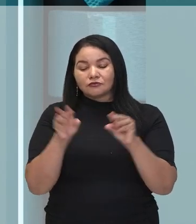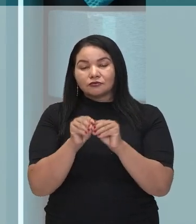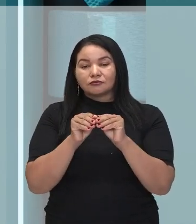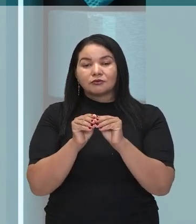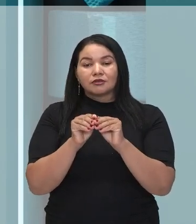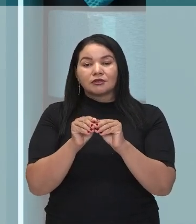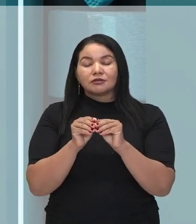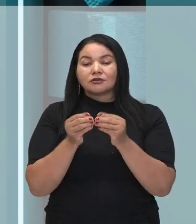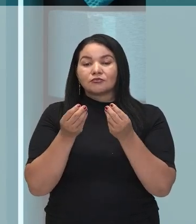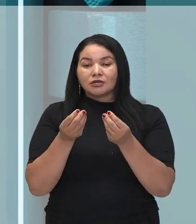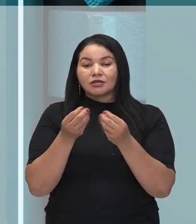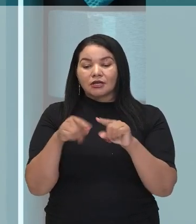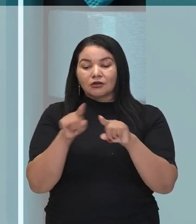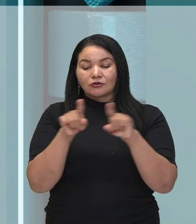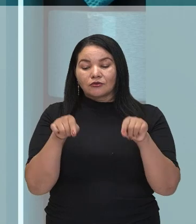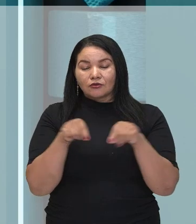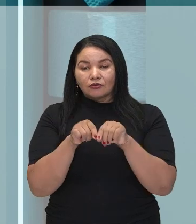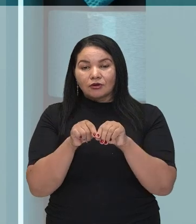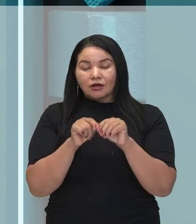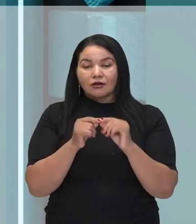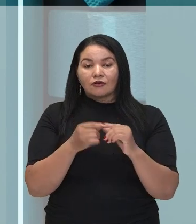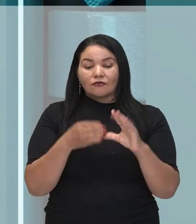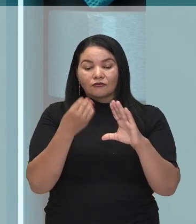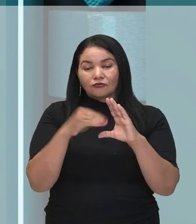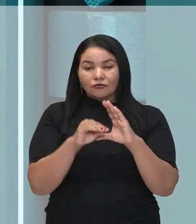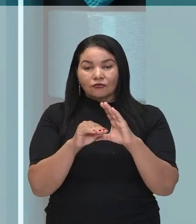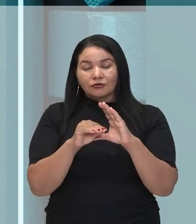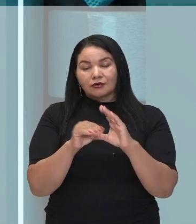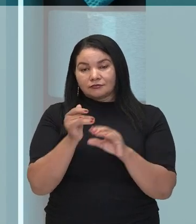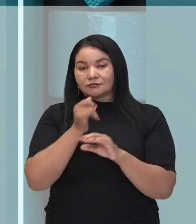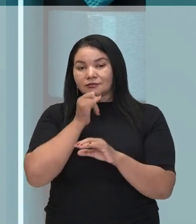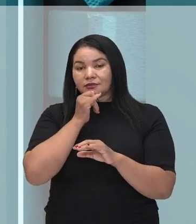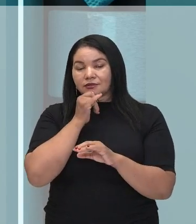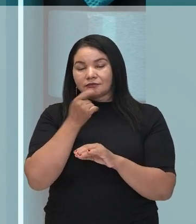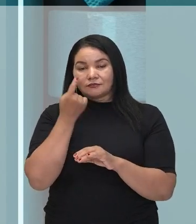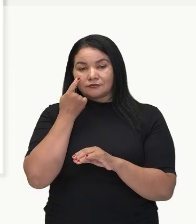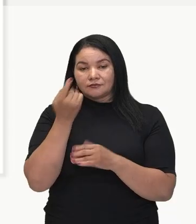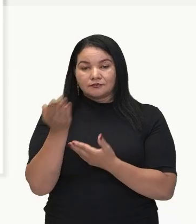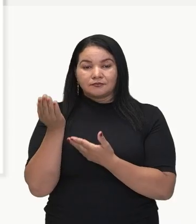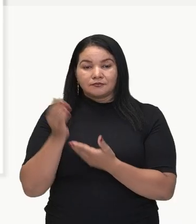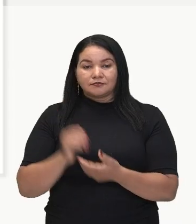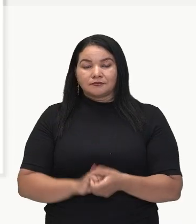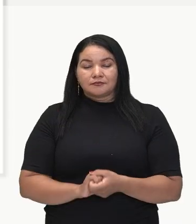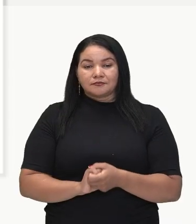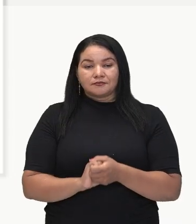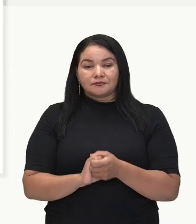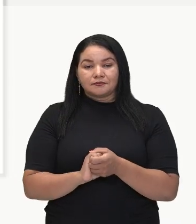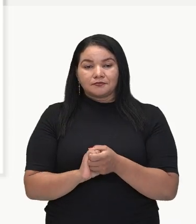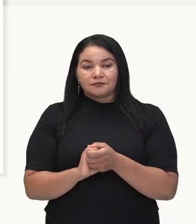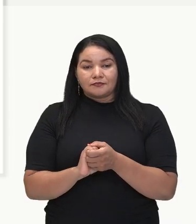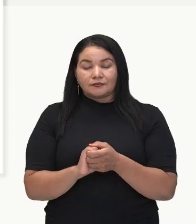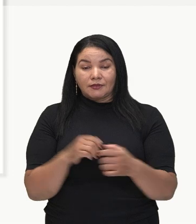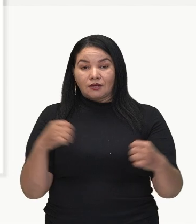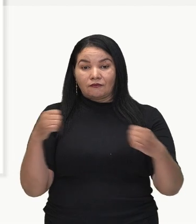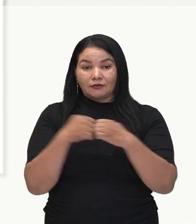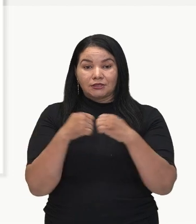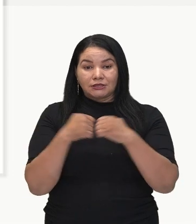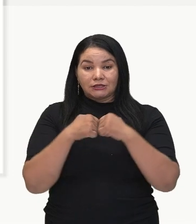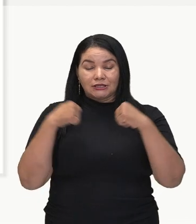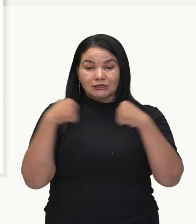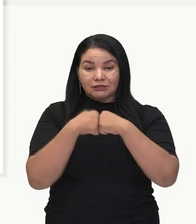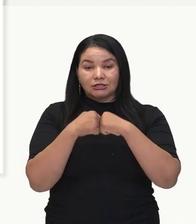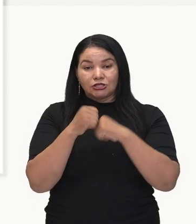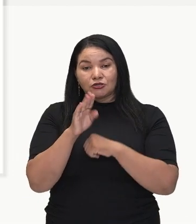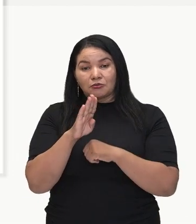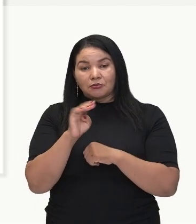na chamada, né? Então, observe aí um exemplo que nós trouxemos para você. Então, acidente na